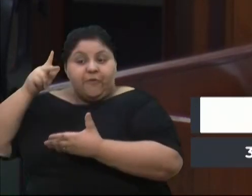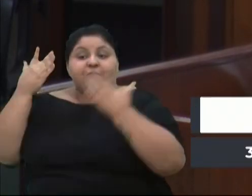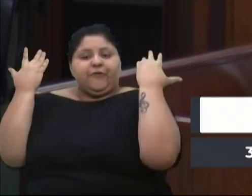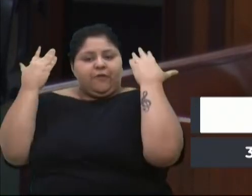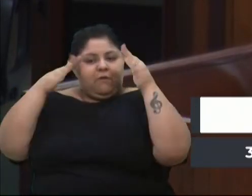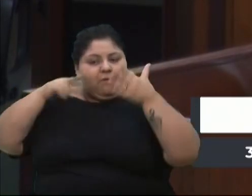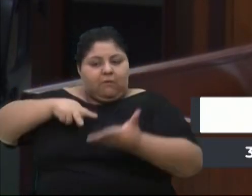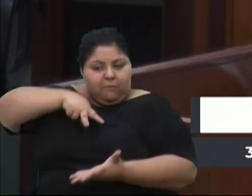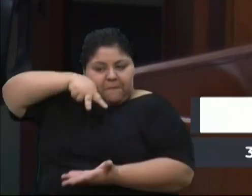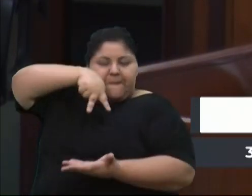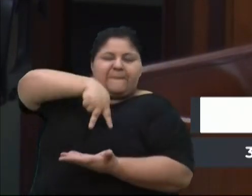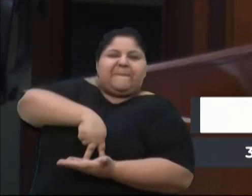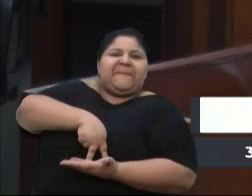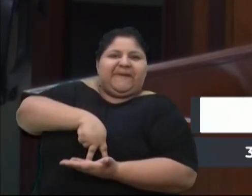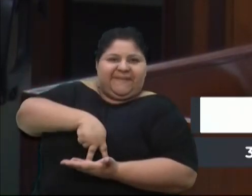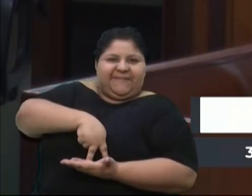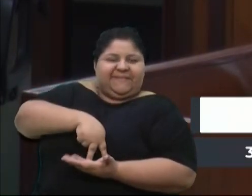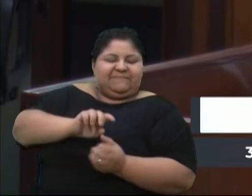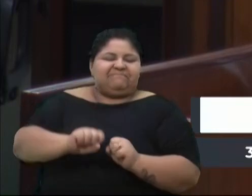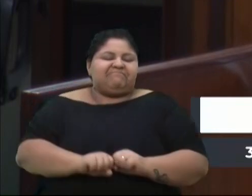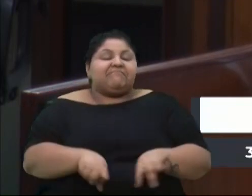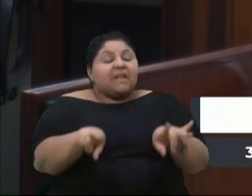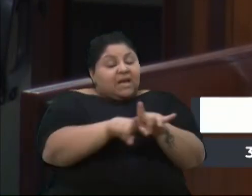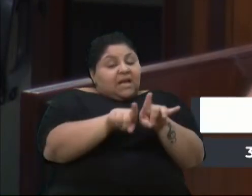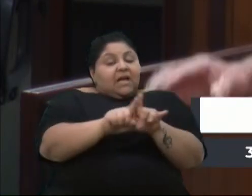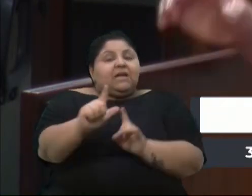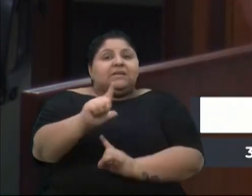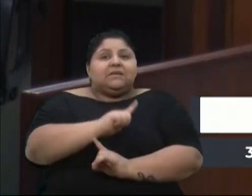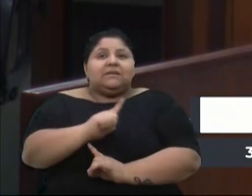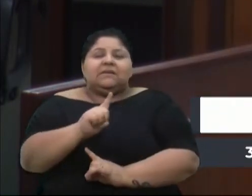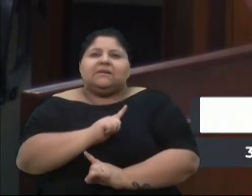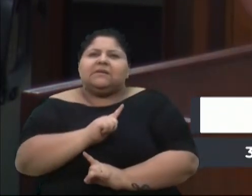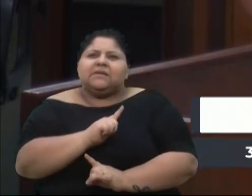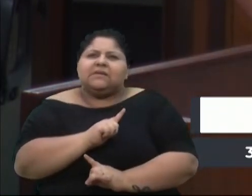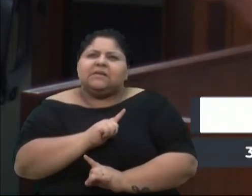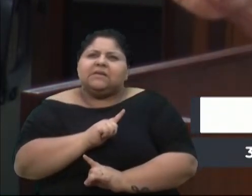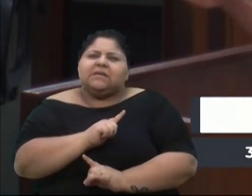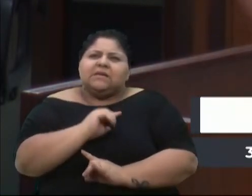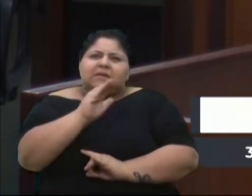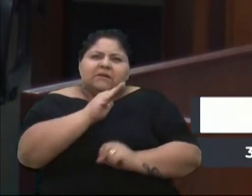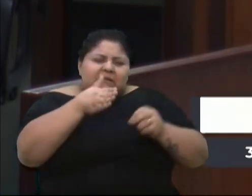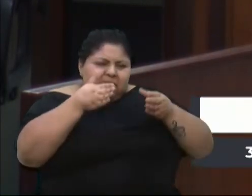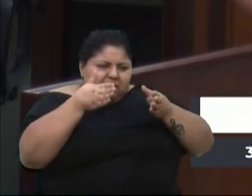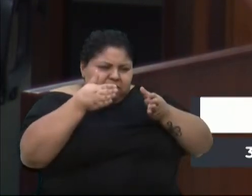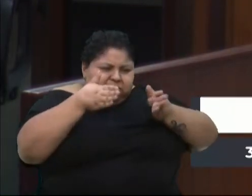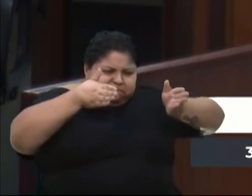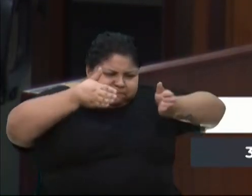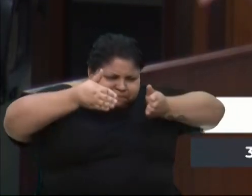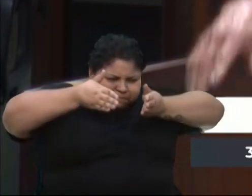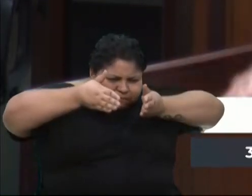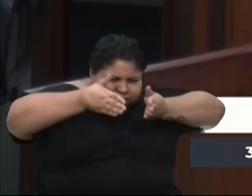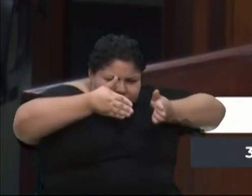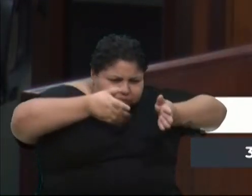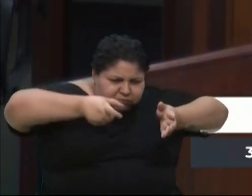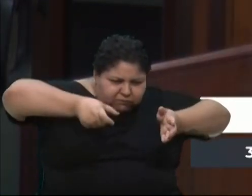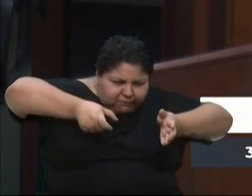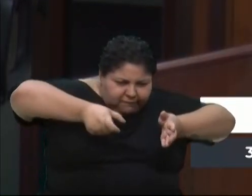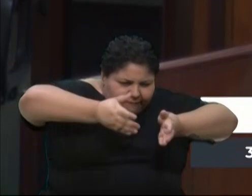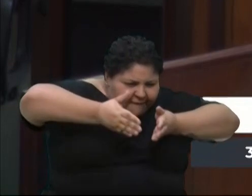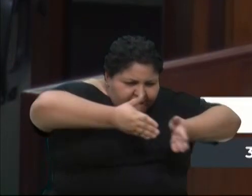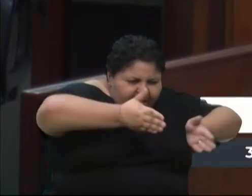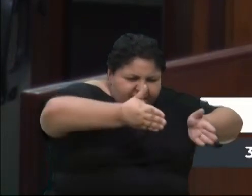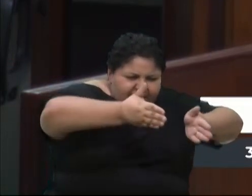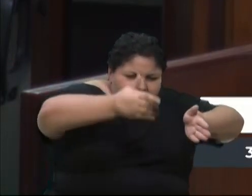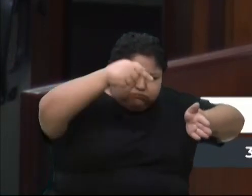bairro Planalto. Também tem aquele valão no bairro Planalto, lá embaixo do bairro Planalto,